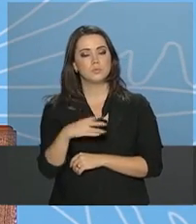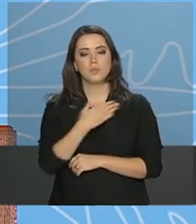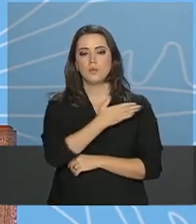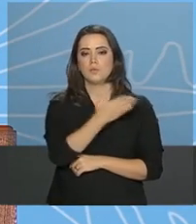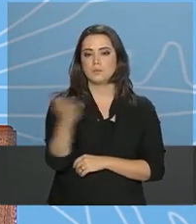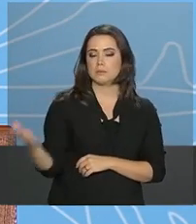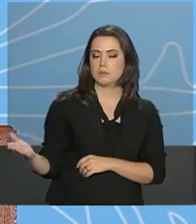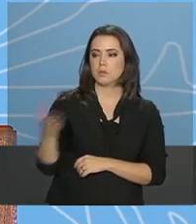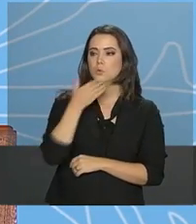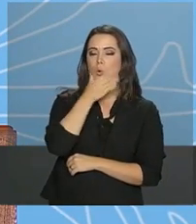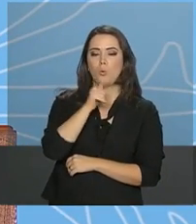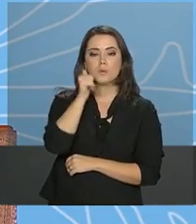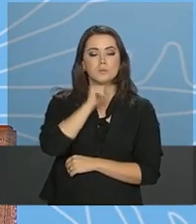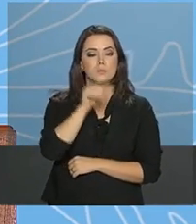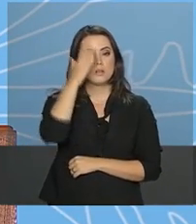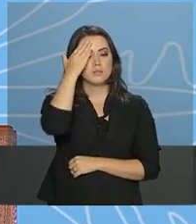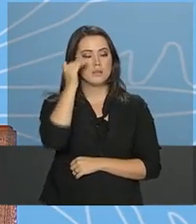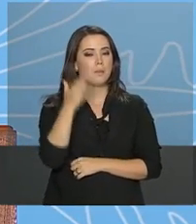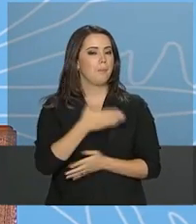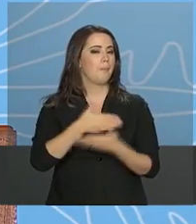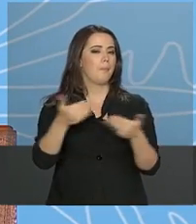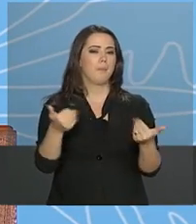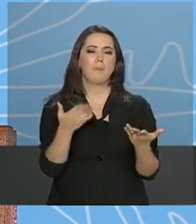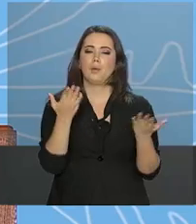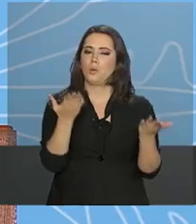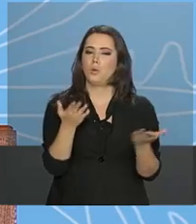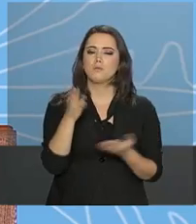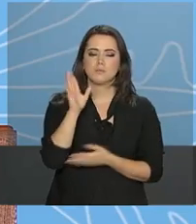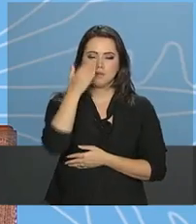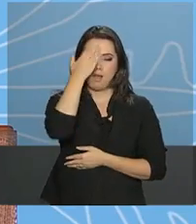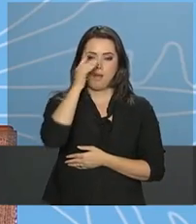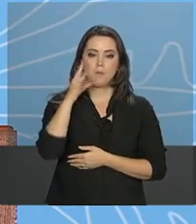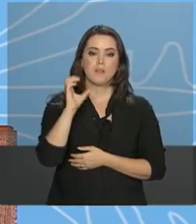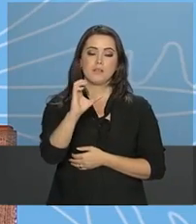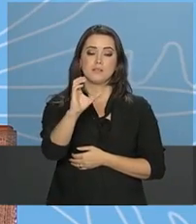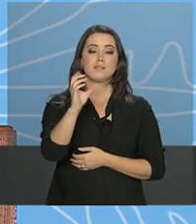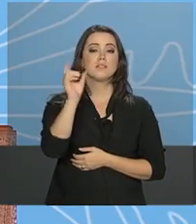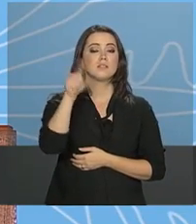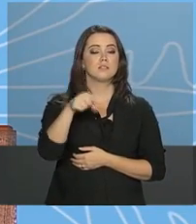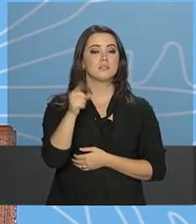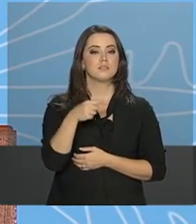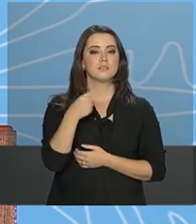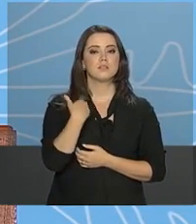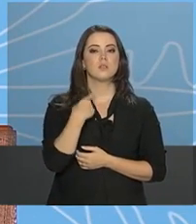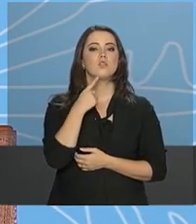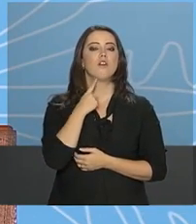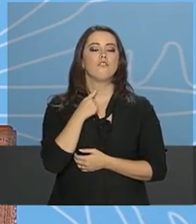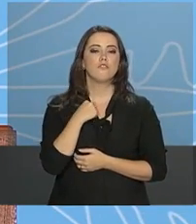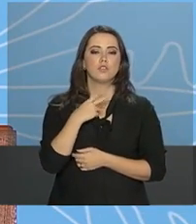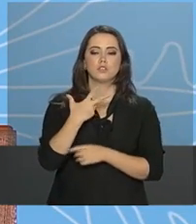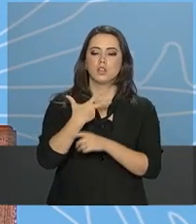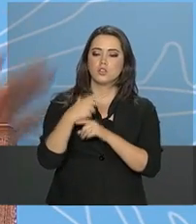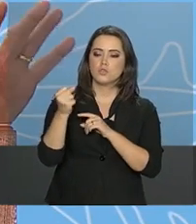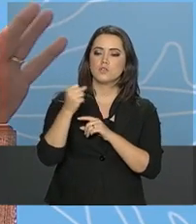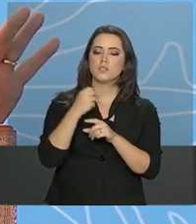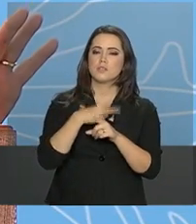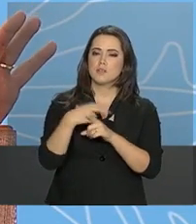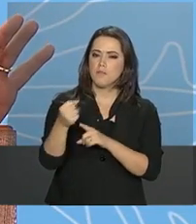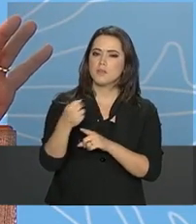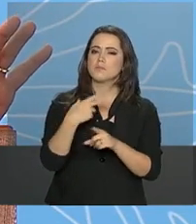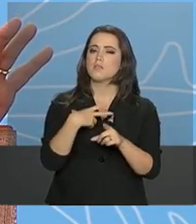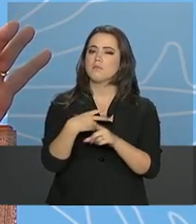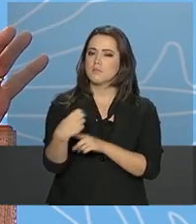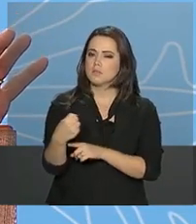A ciência é a atividade que se move pelo desejo de vencer